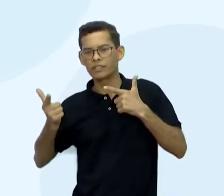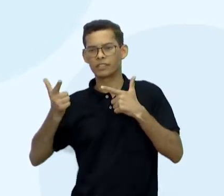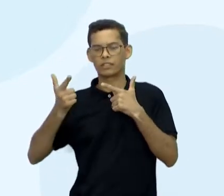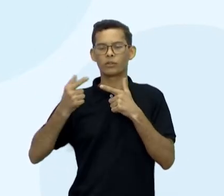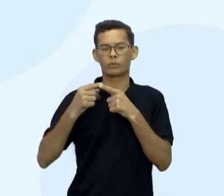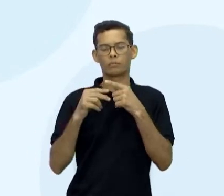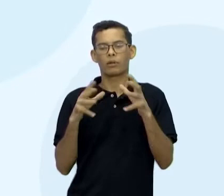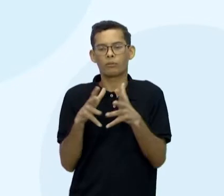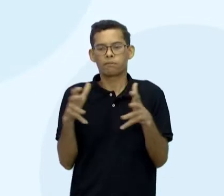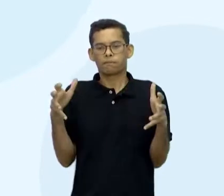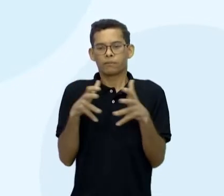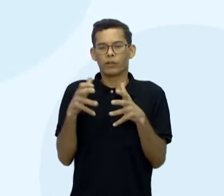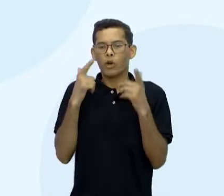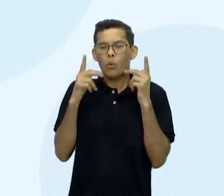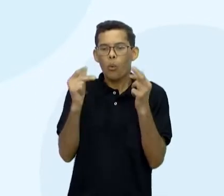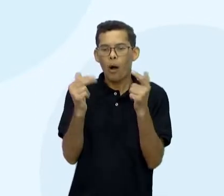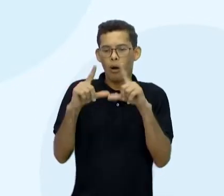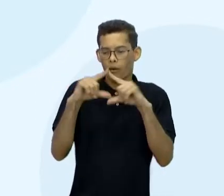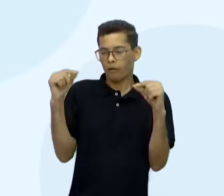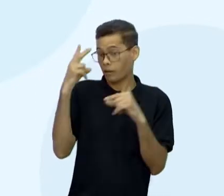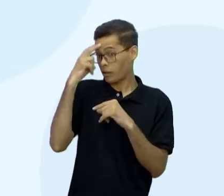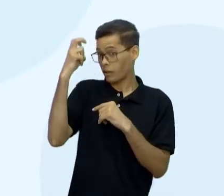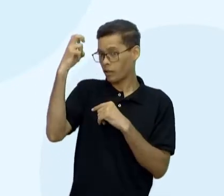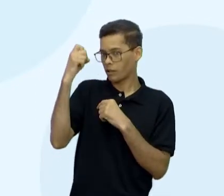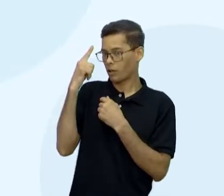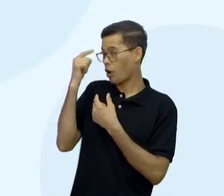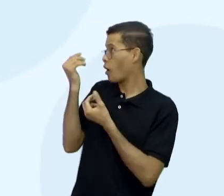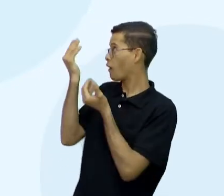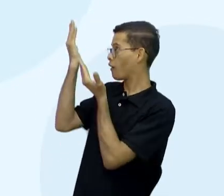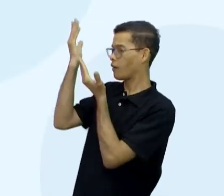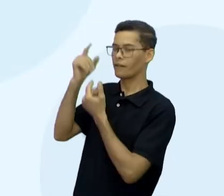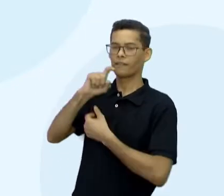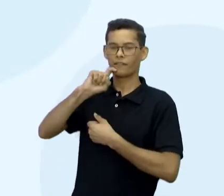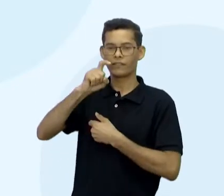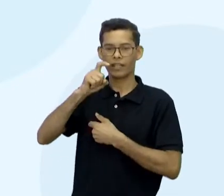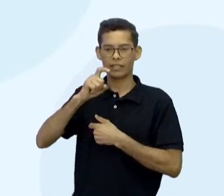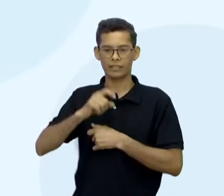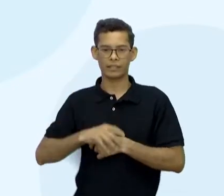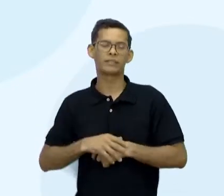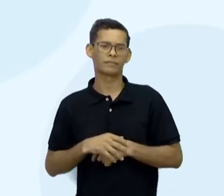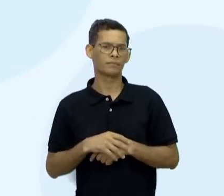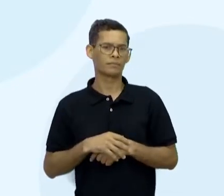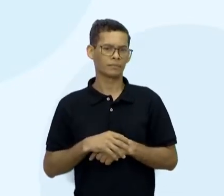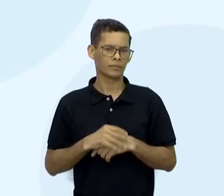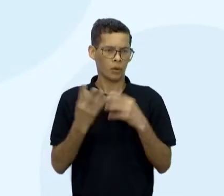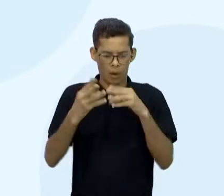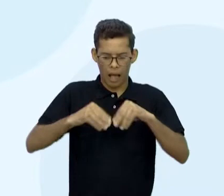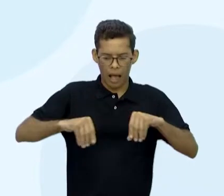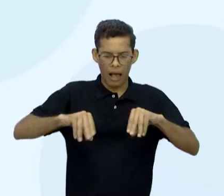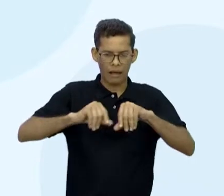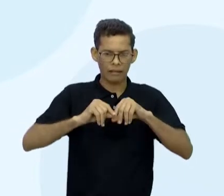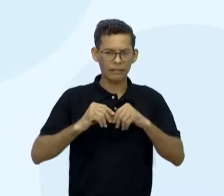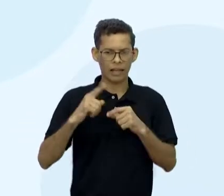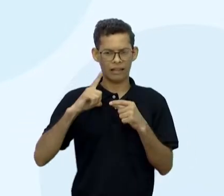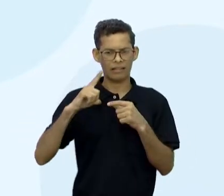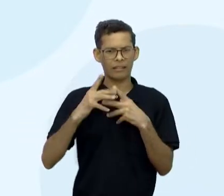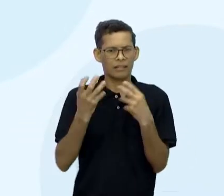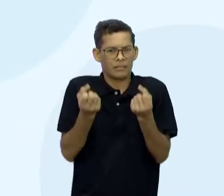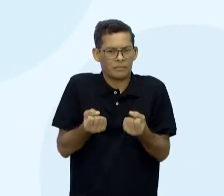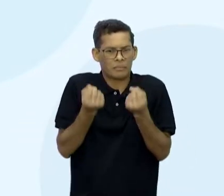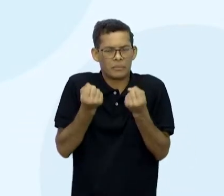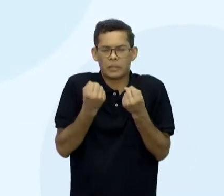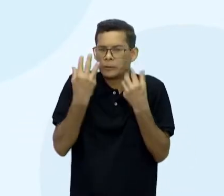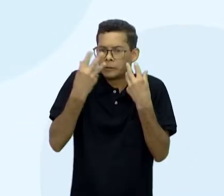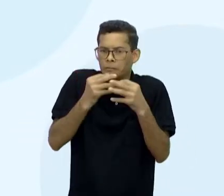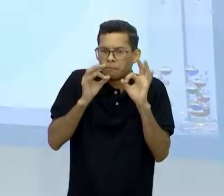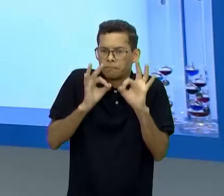aqui. Olha lá. Então, vai ficar a massa interna da Terra pelo volume da Terra. Até tá acompanhando bonitinho, Gibalinha? Tá acompanhando